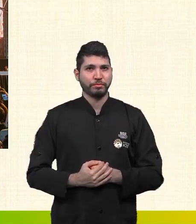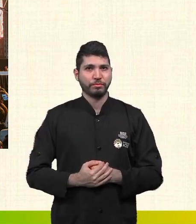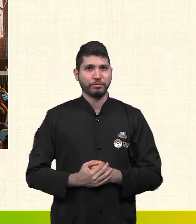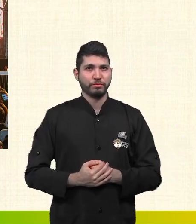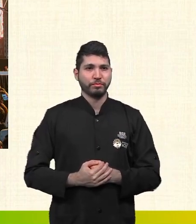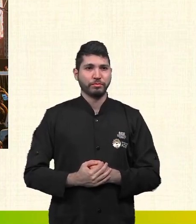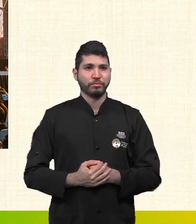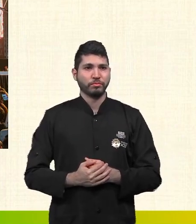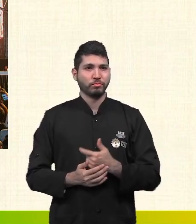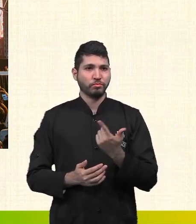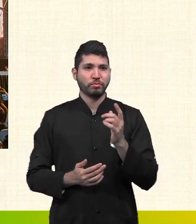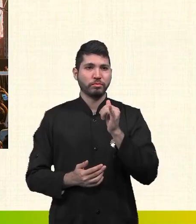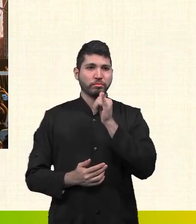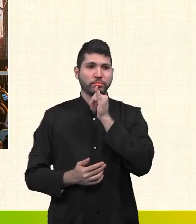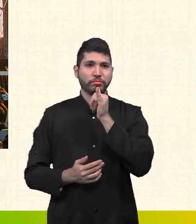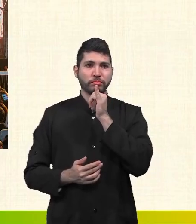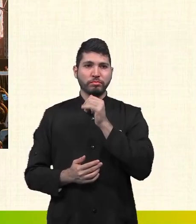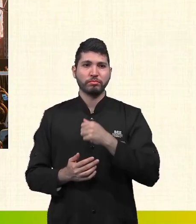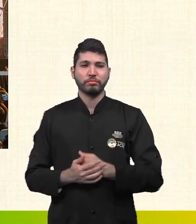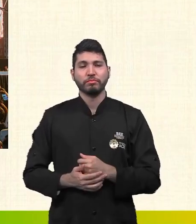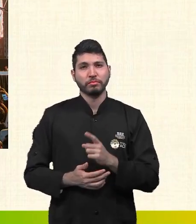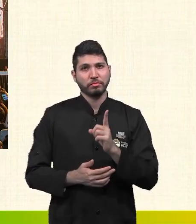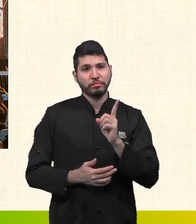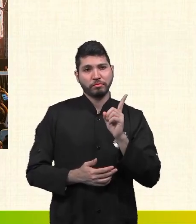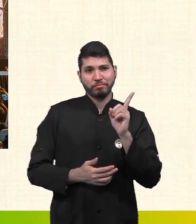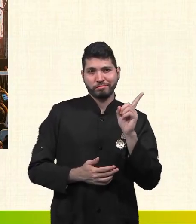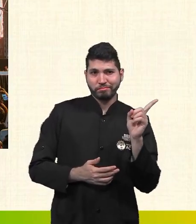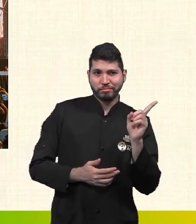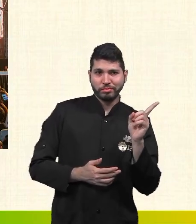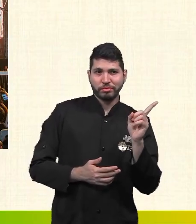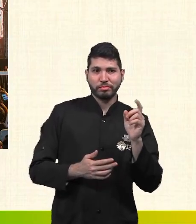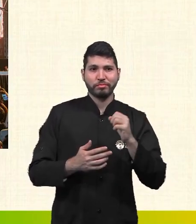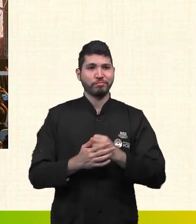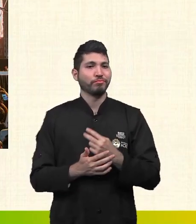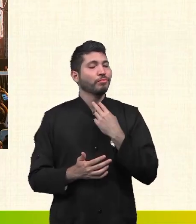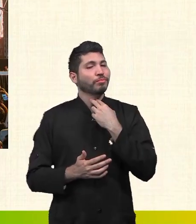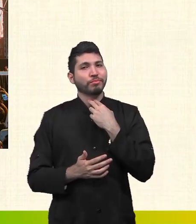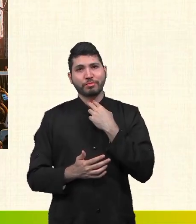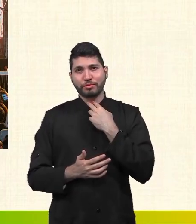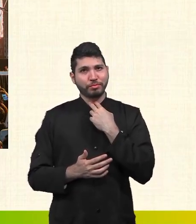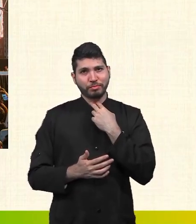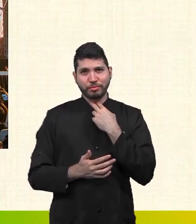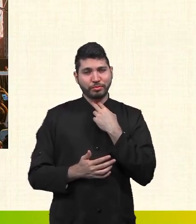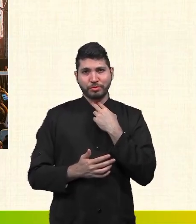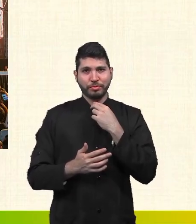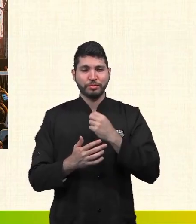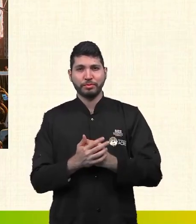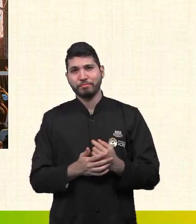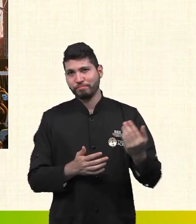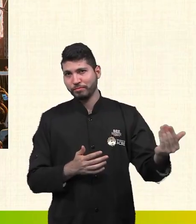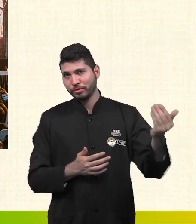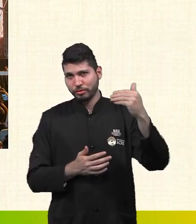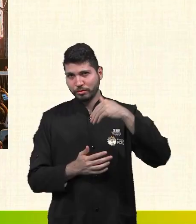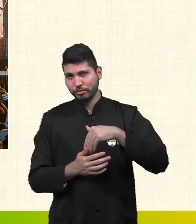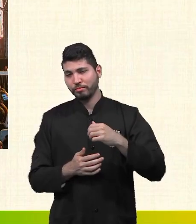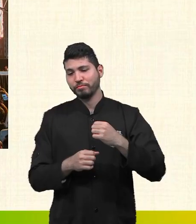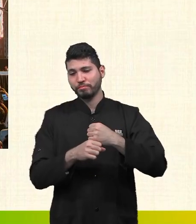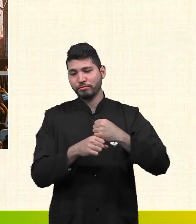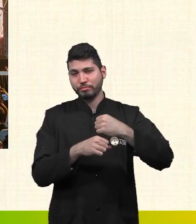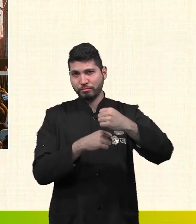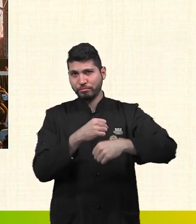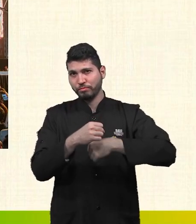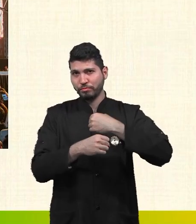E último exemplo, nós temos She might not come next year. Ela não pode vir no próximo